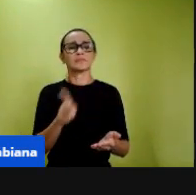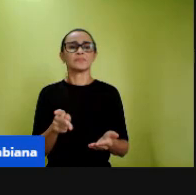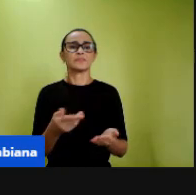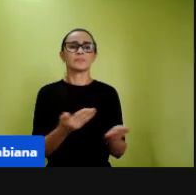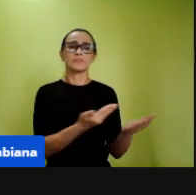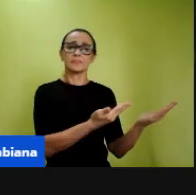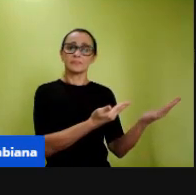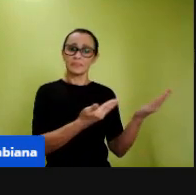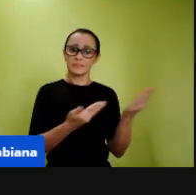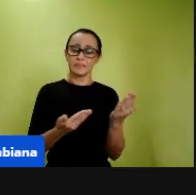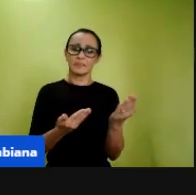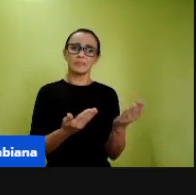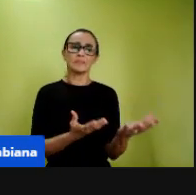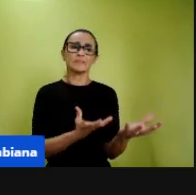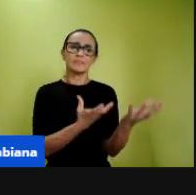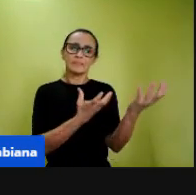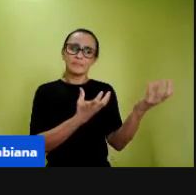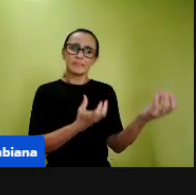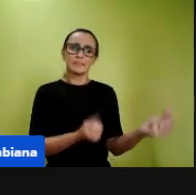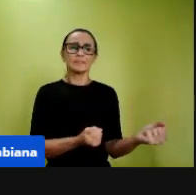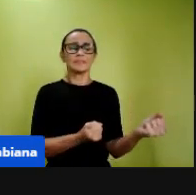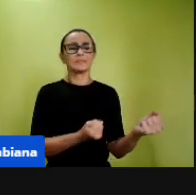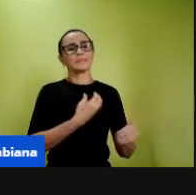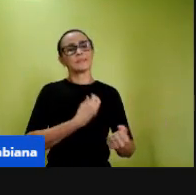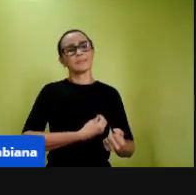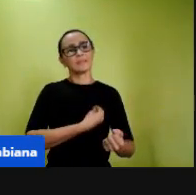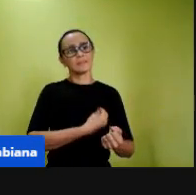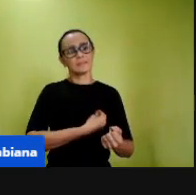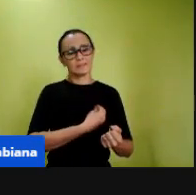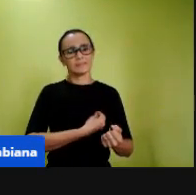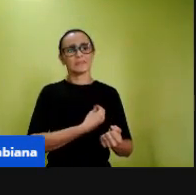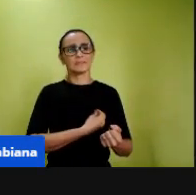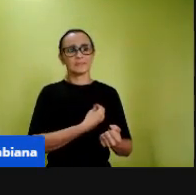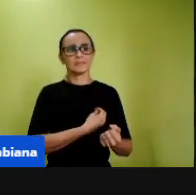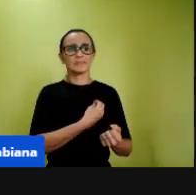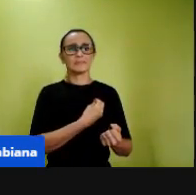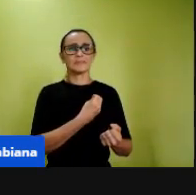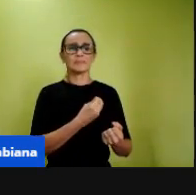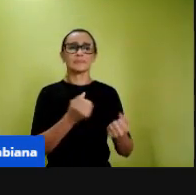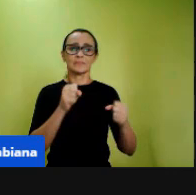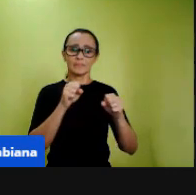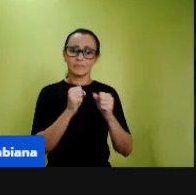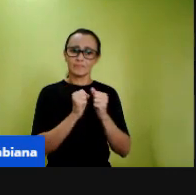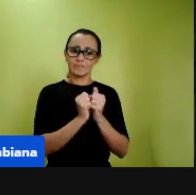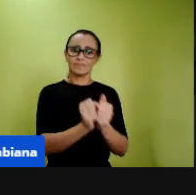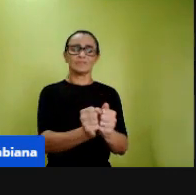pela disponibilidade de participar conosco da formação de história.